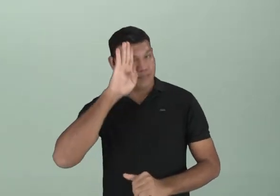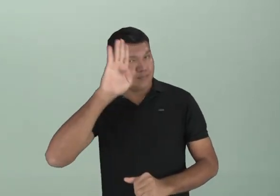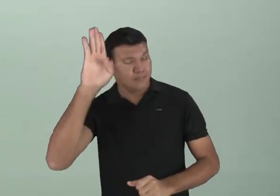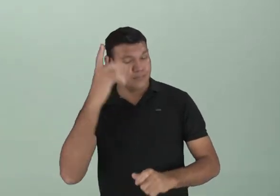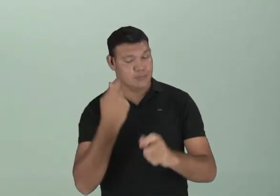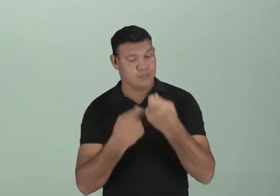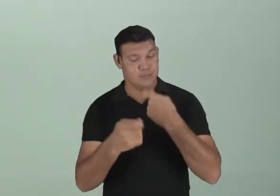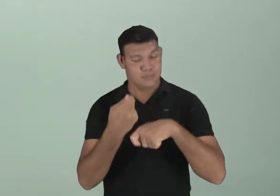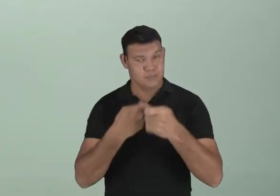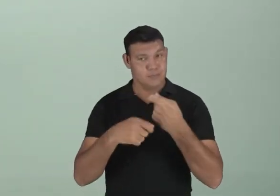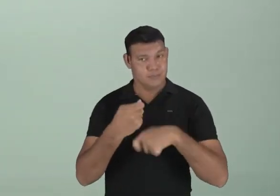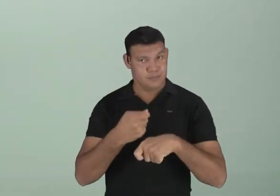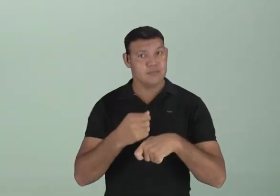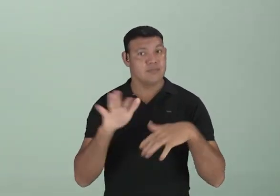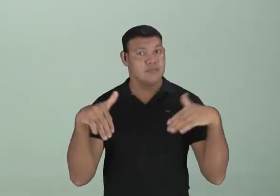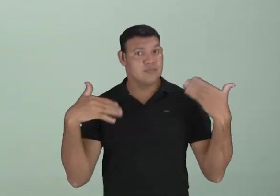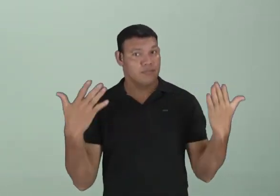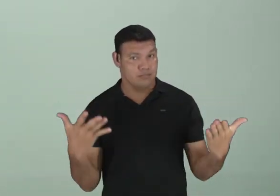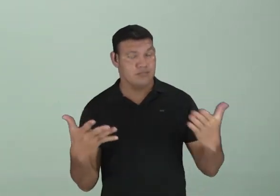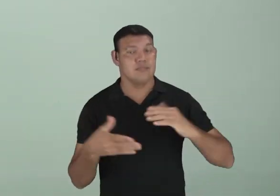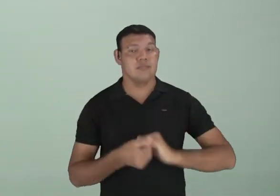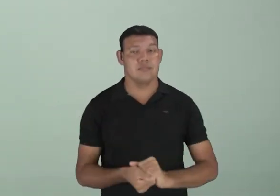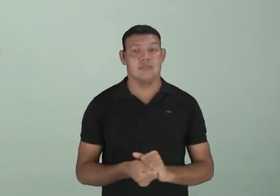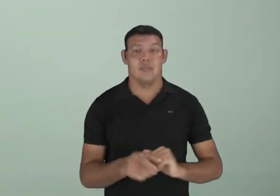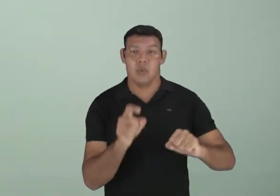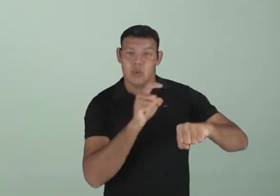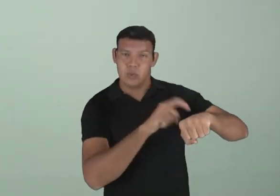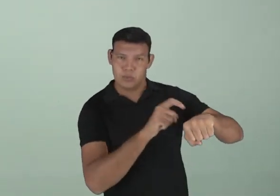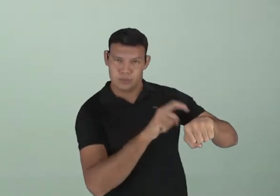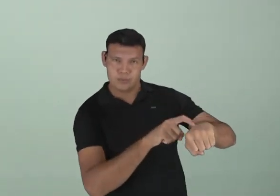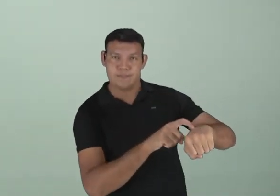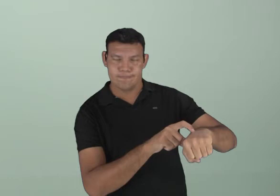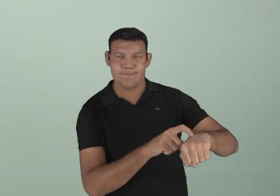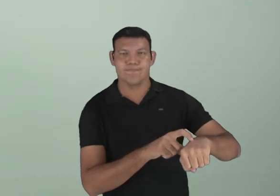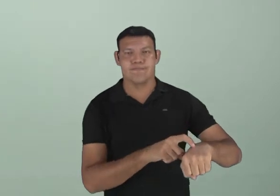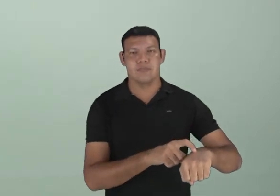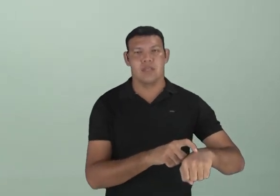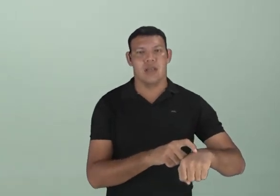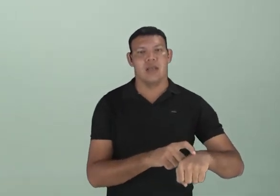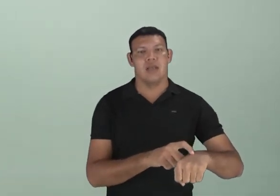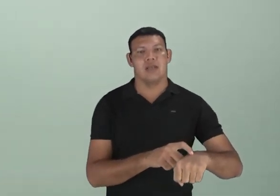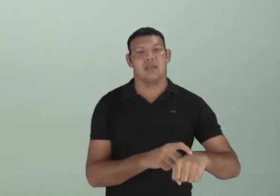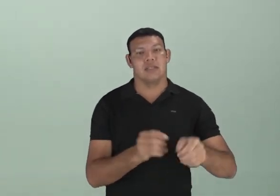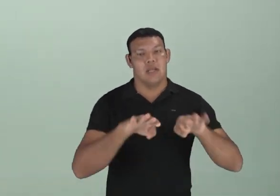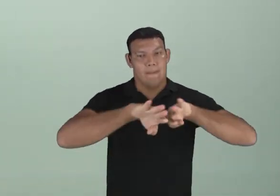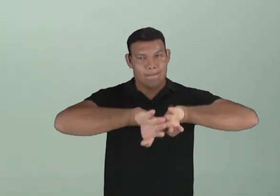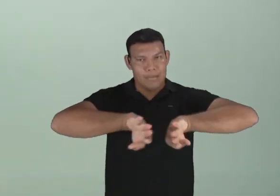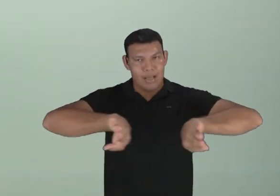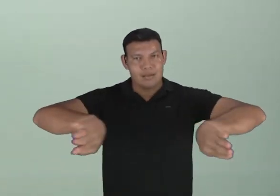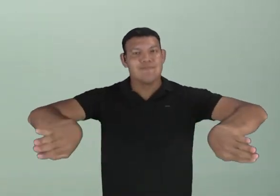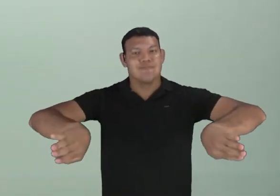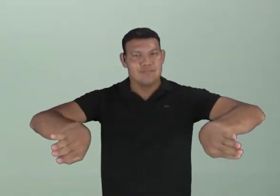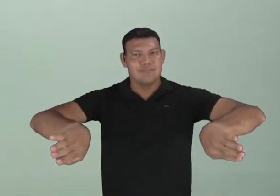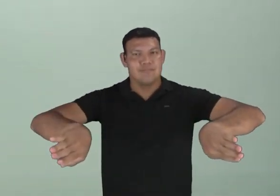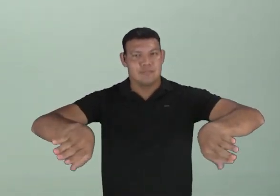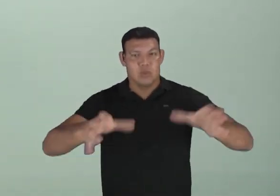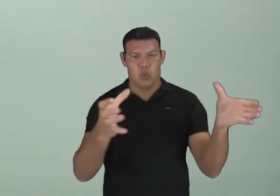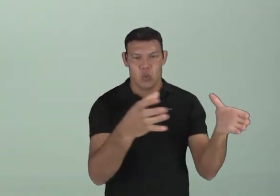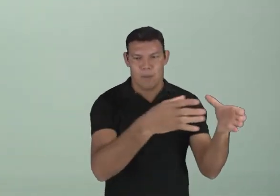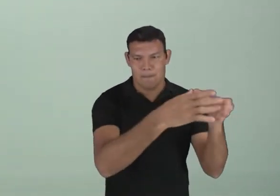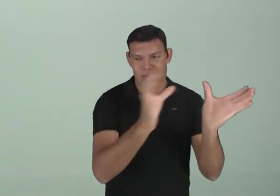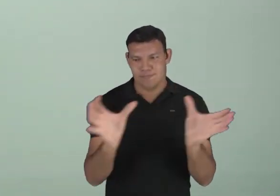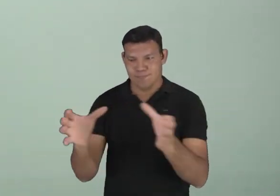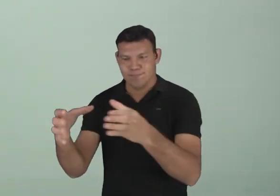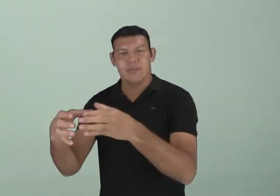econômicas. Consequentemente, a partir do momento que ocorreu essa rígida separação entre as